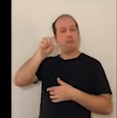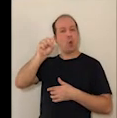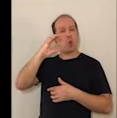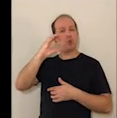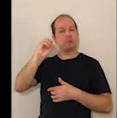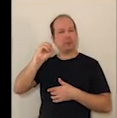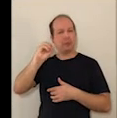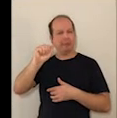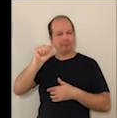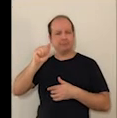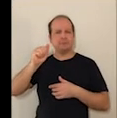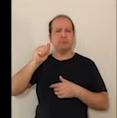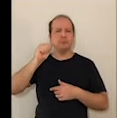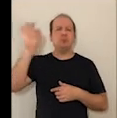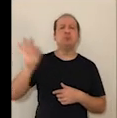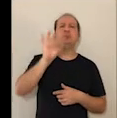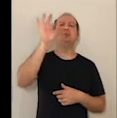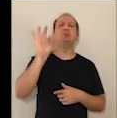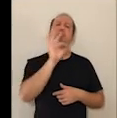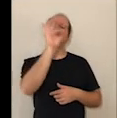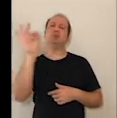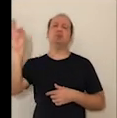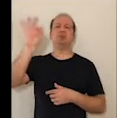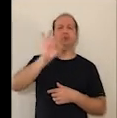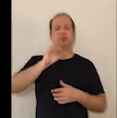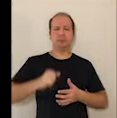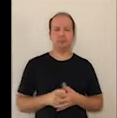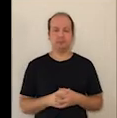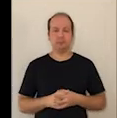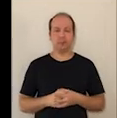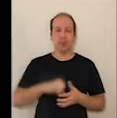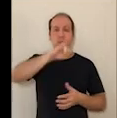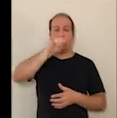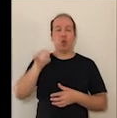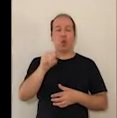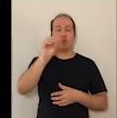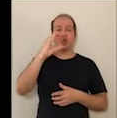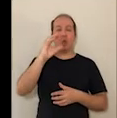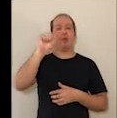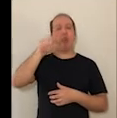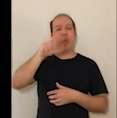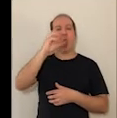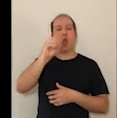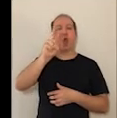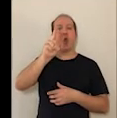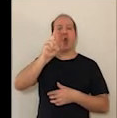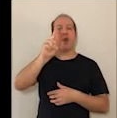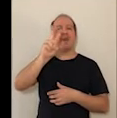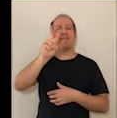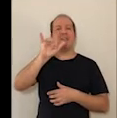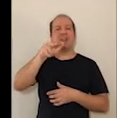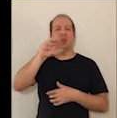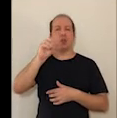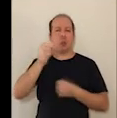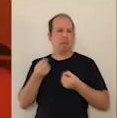Mosca, parasita de Volpone, ou a mosca. Joca Andreasa, como Corvino, um